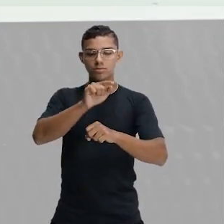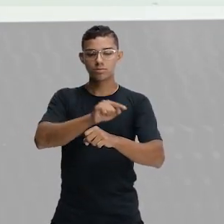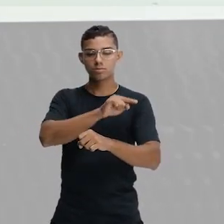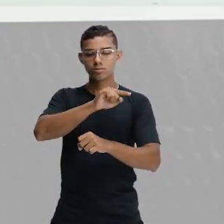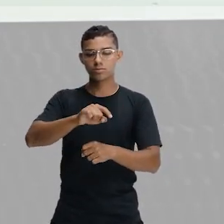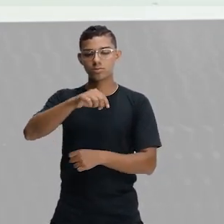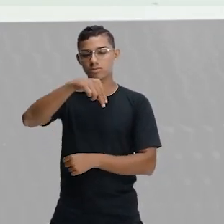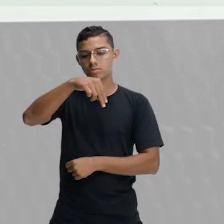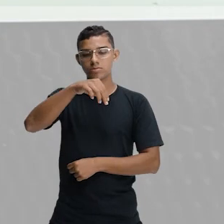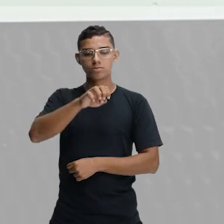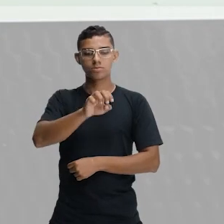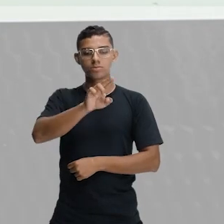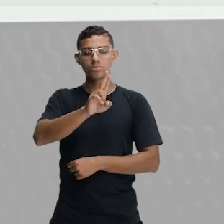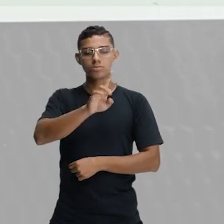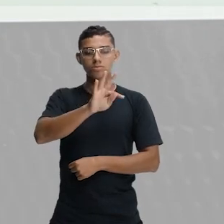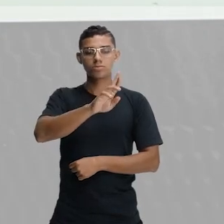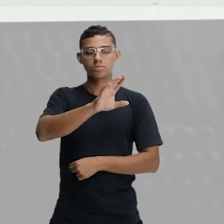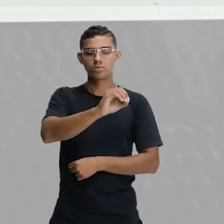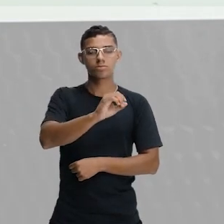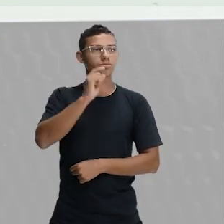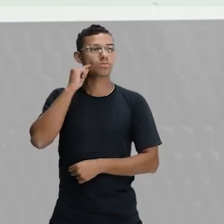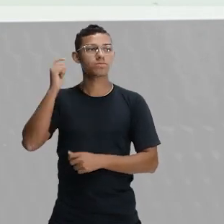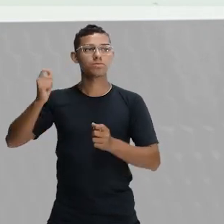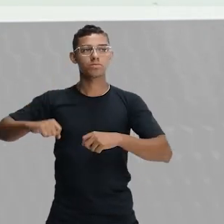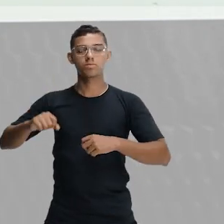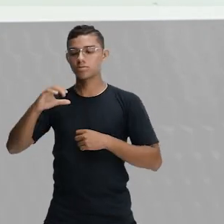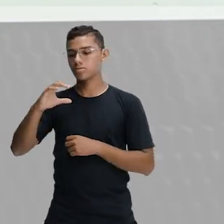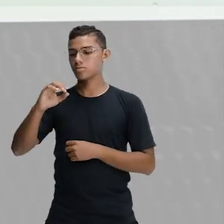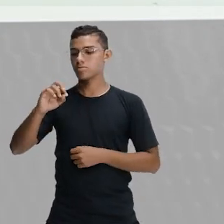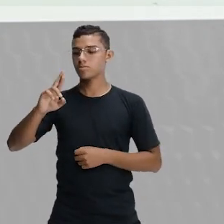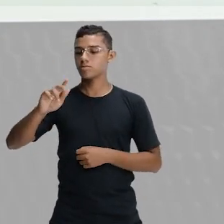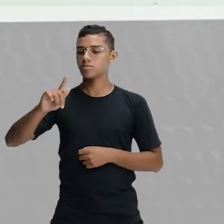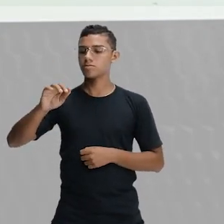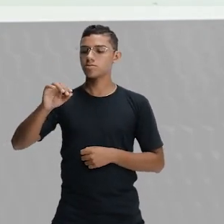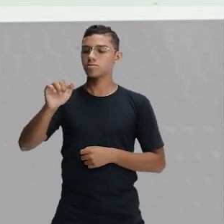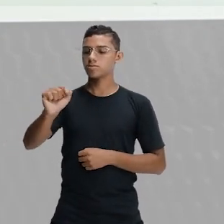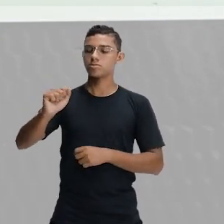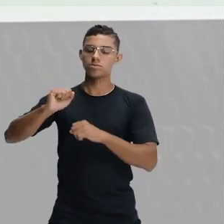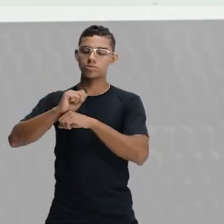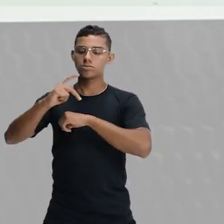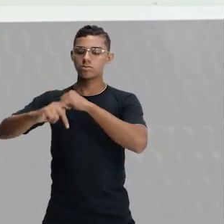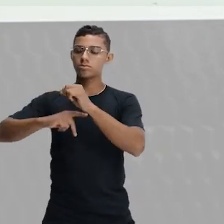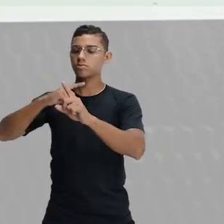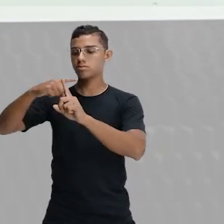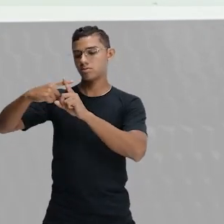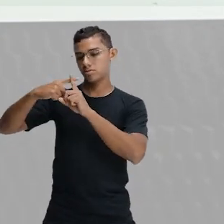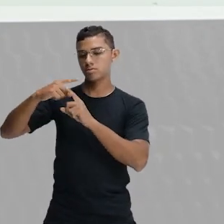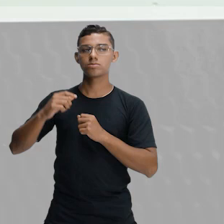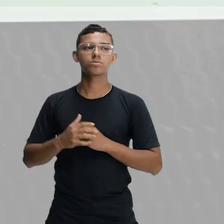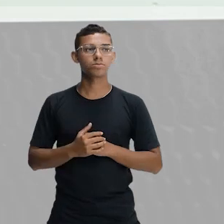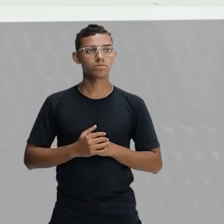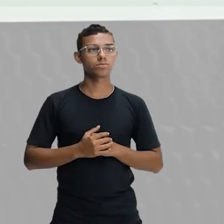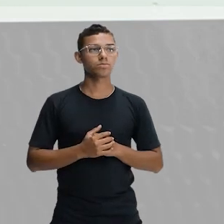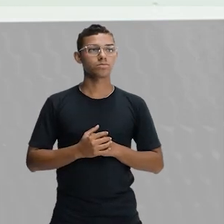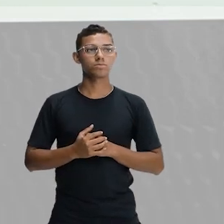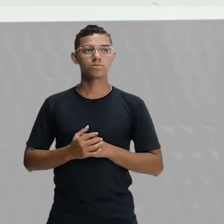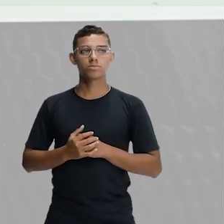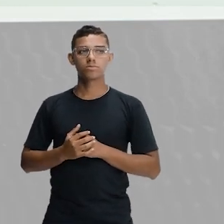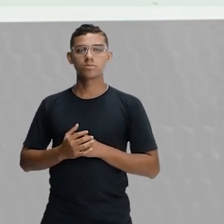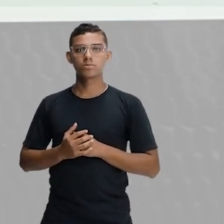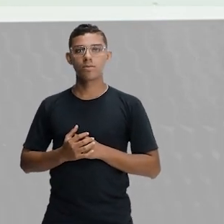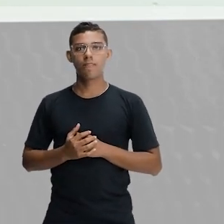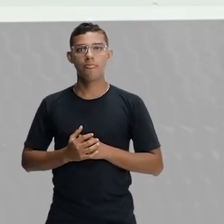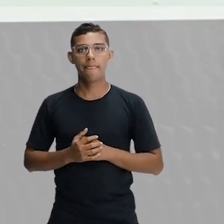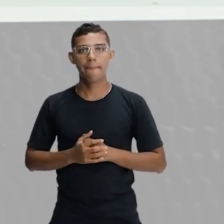para ser um corpo carregado, certo? Então, ele passa a ser um corpo